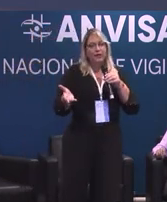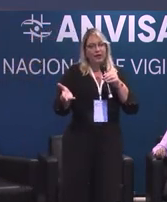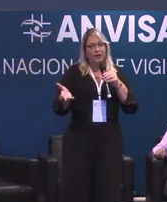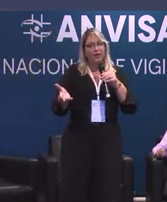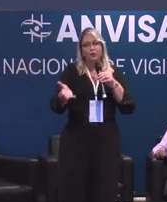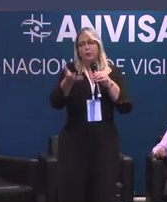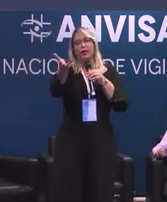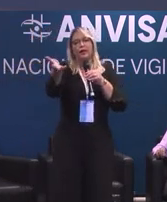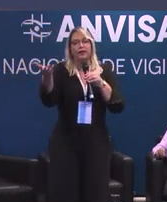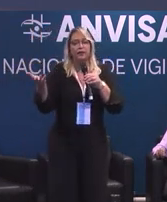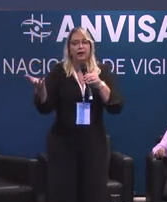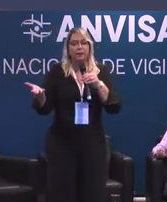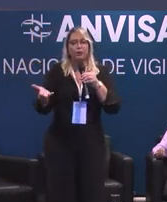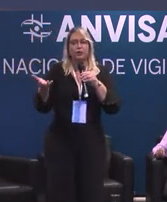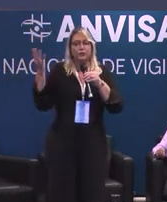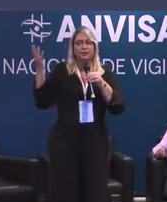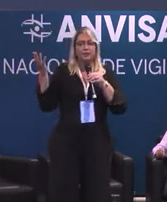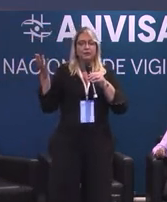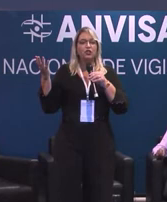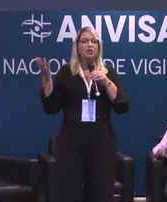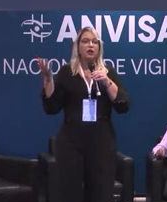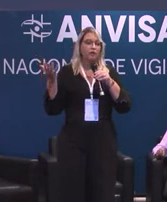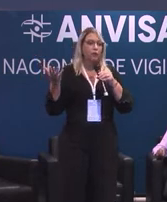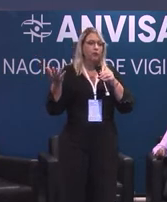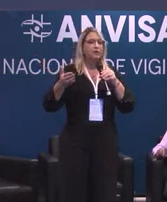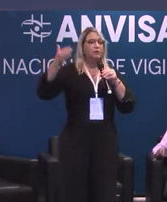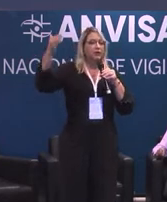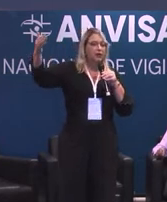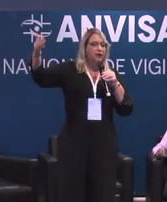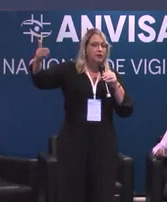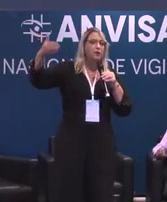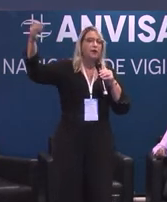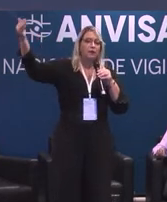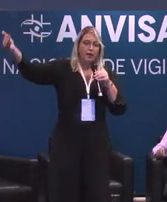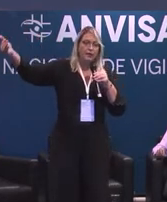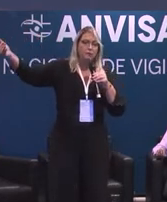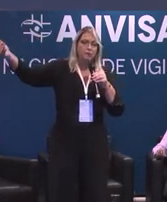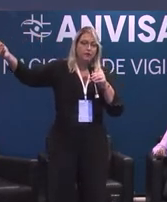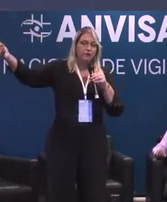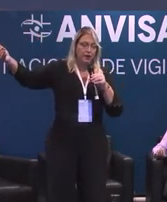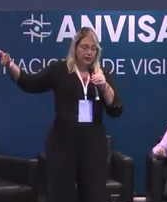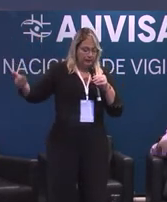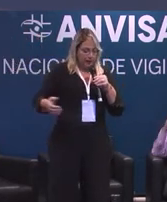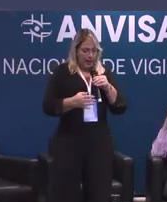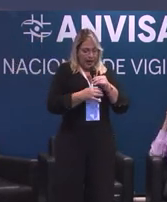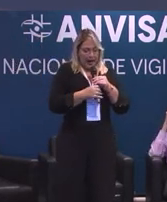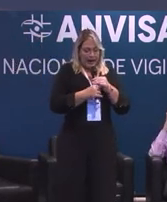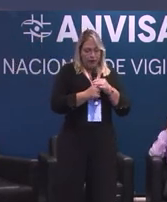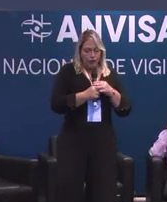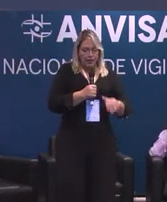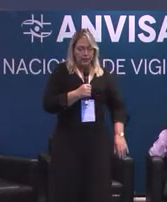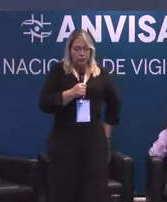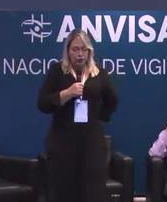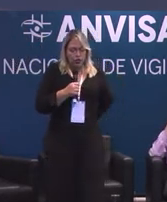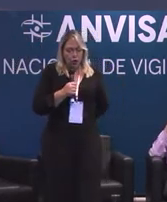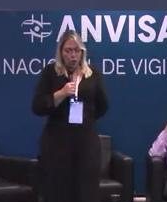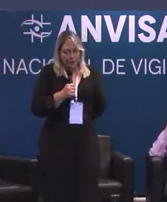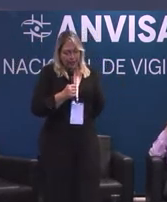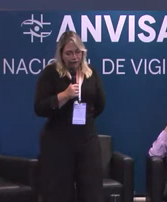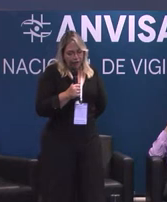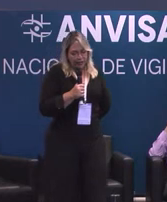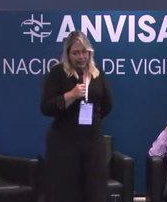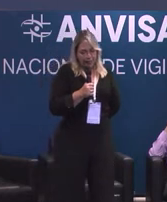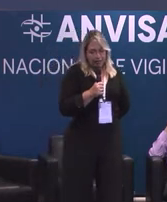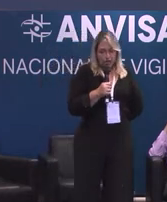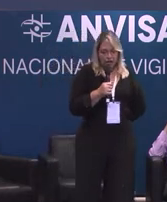conseguem ver isso, porque a lei, a minuta de vocês ainda não está em vigor. Vocês vão ter isso mais para frente. A identificação dos documentos